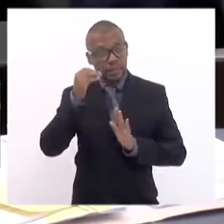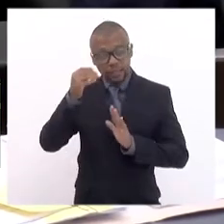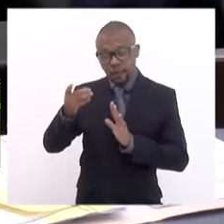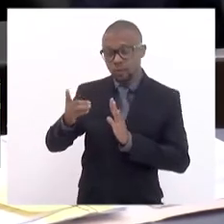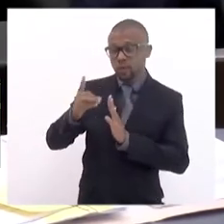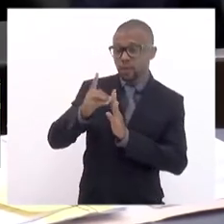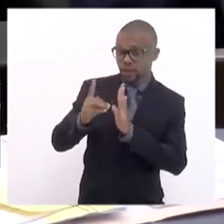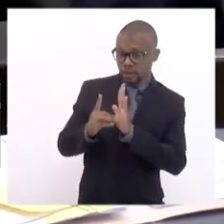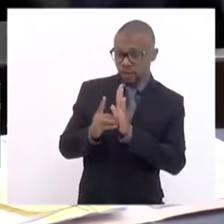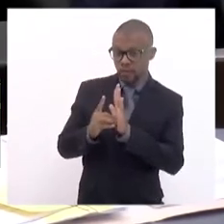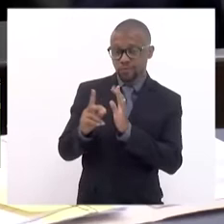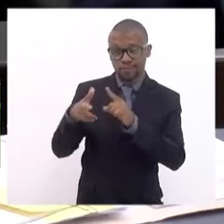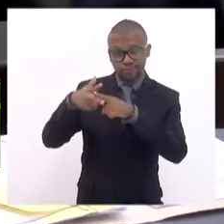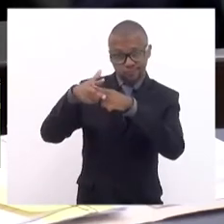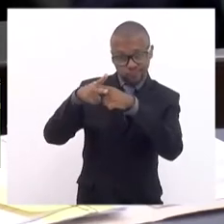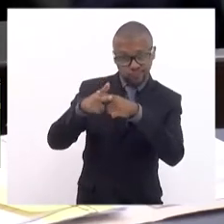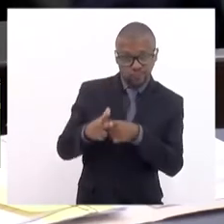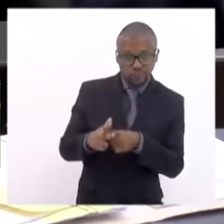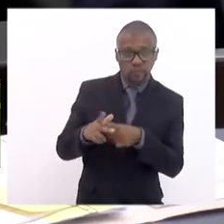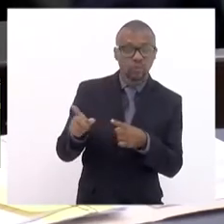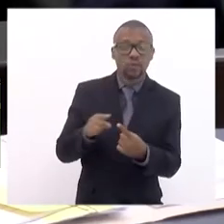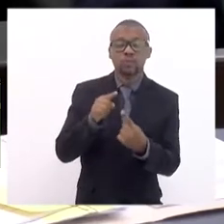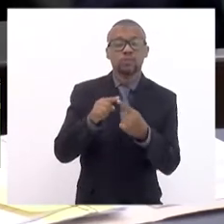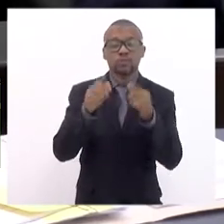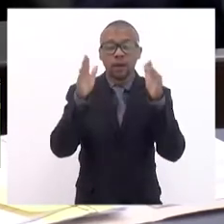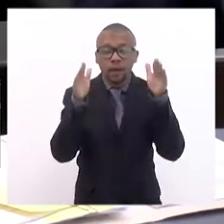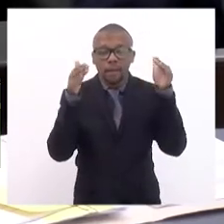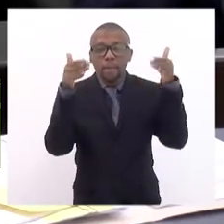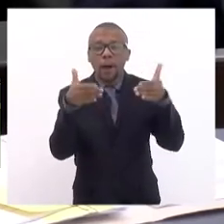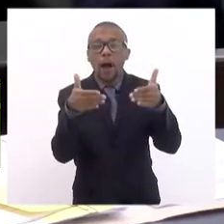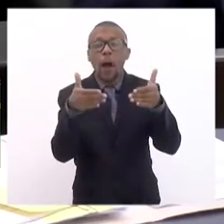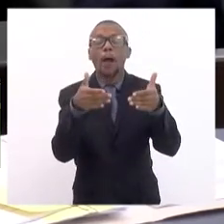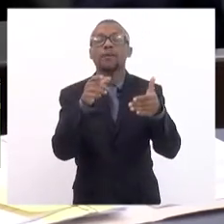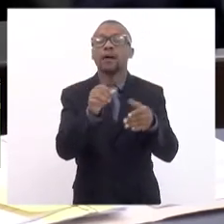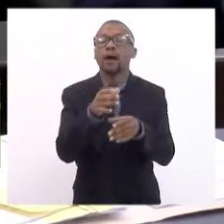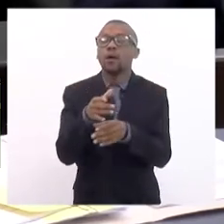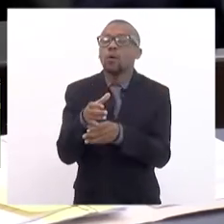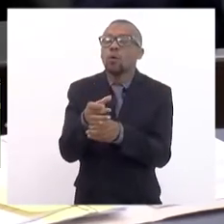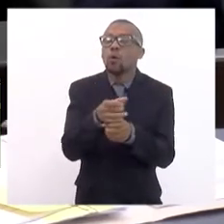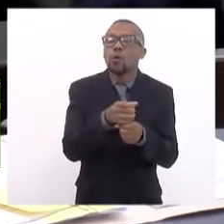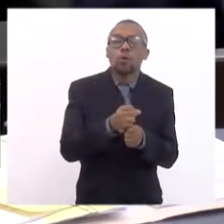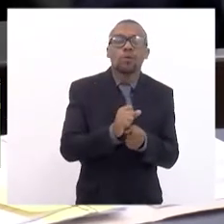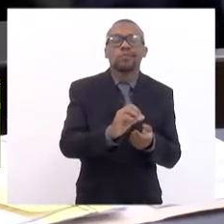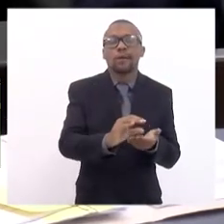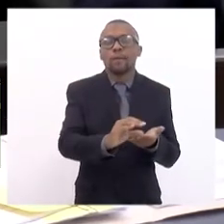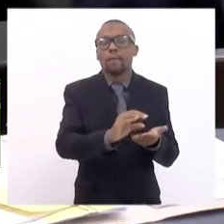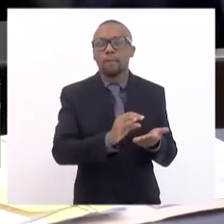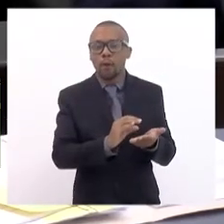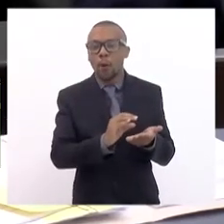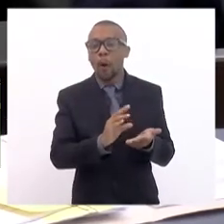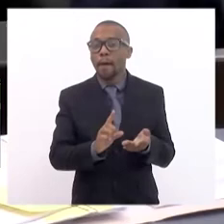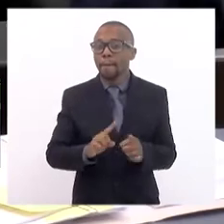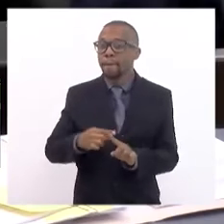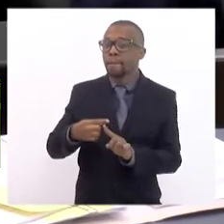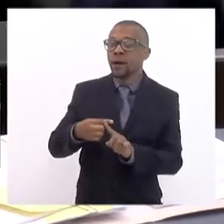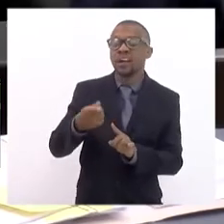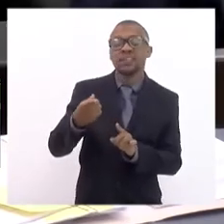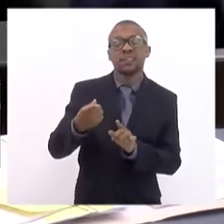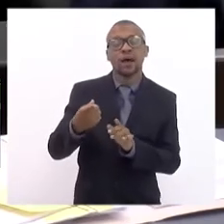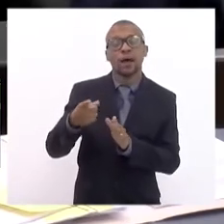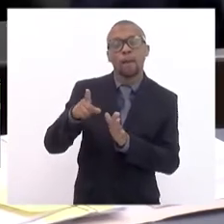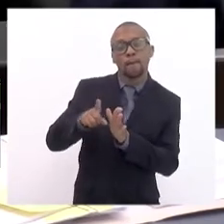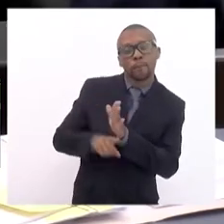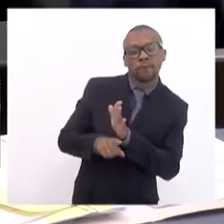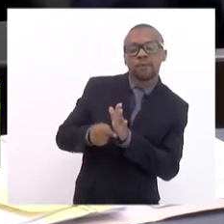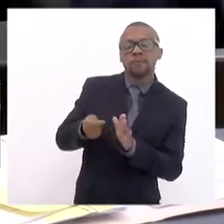que é a especificação das receitas, né? E a compensação das despesas, que é